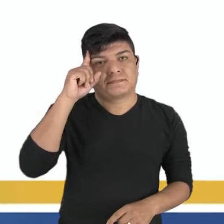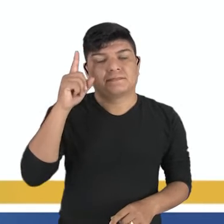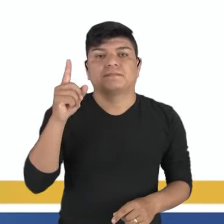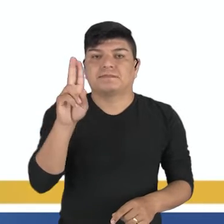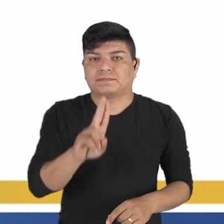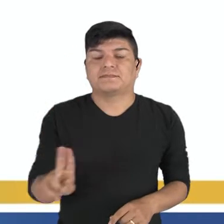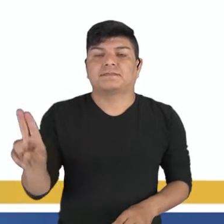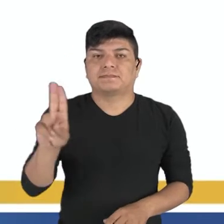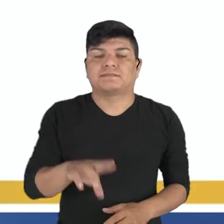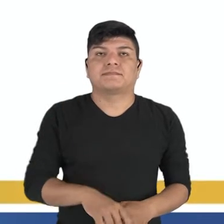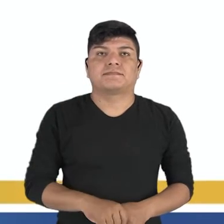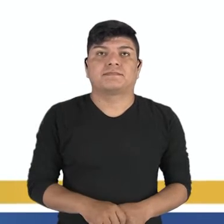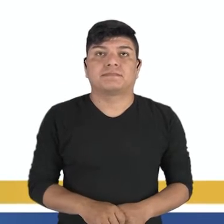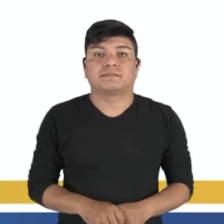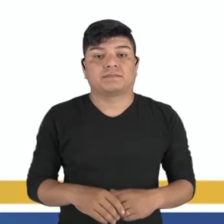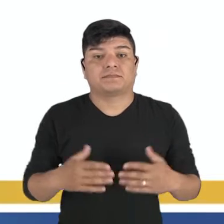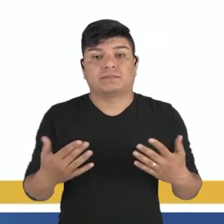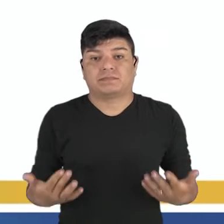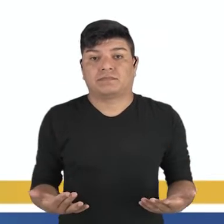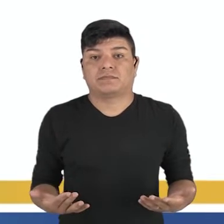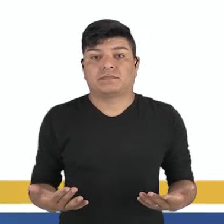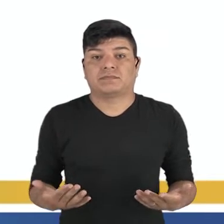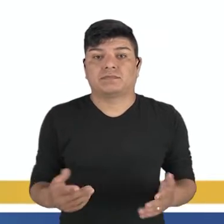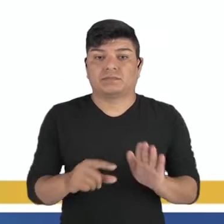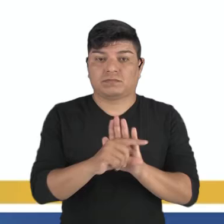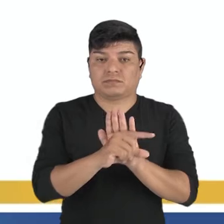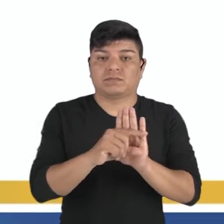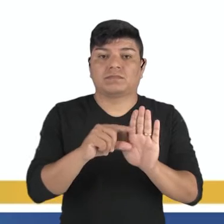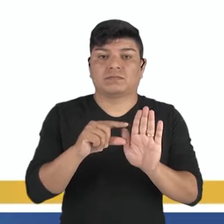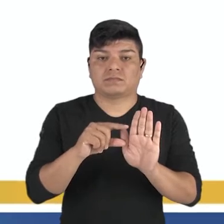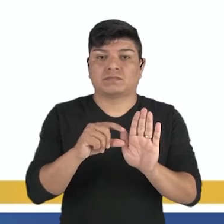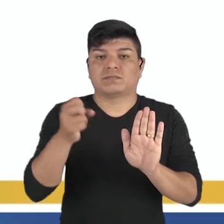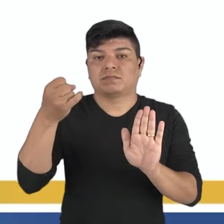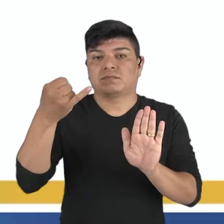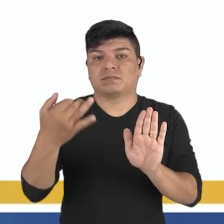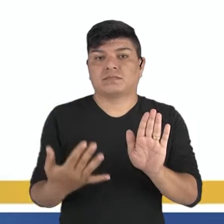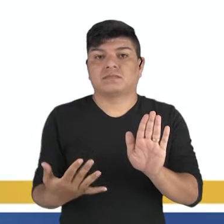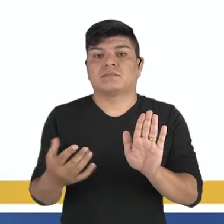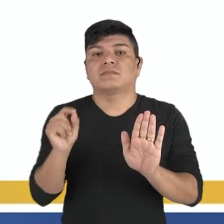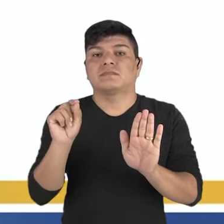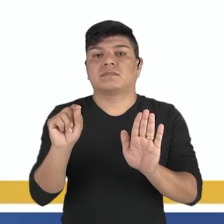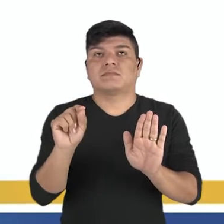dia. Então, o que que diz aí nesse primeiro parágrafo?